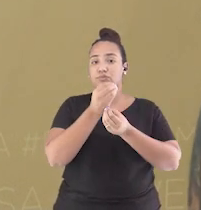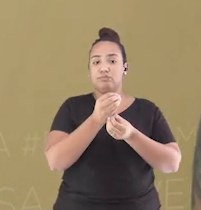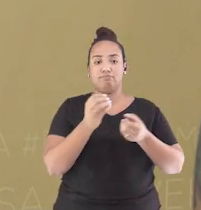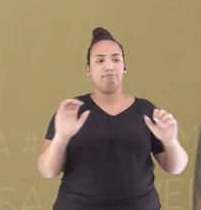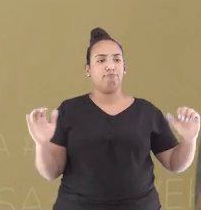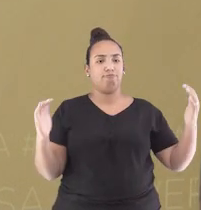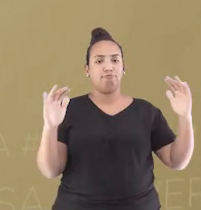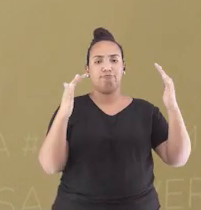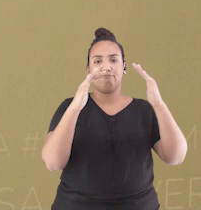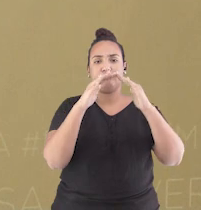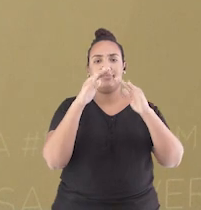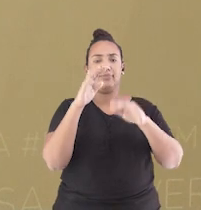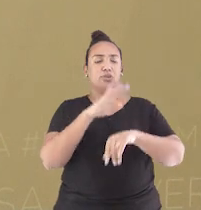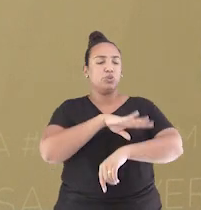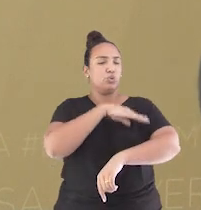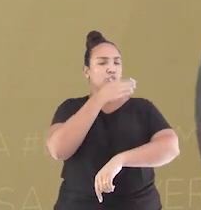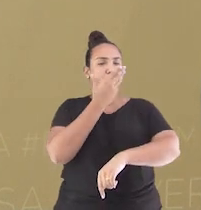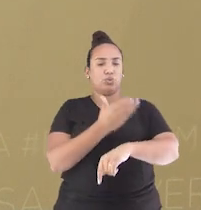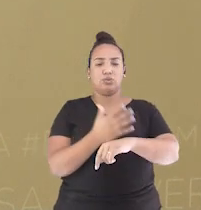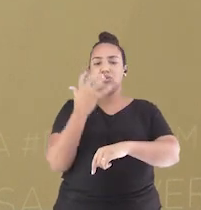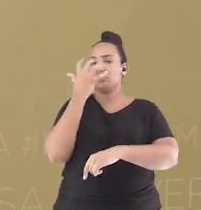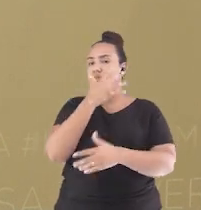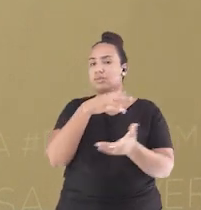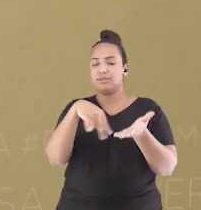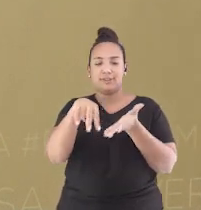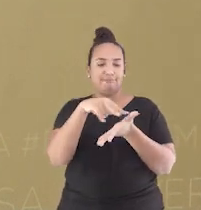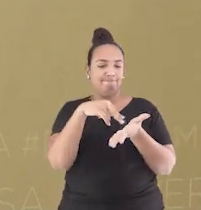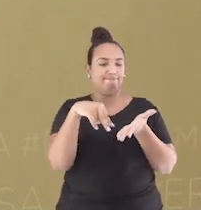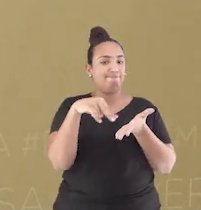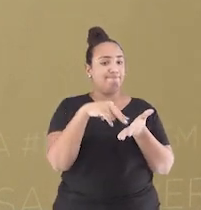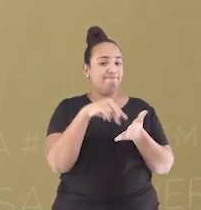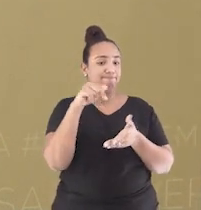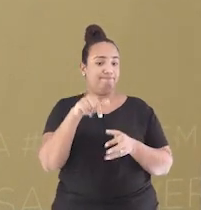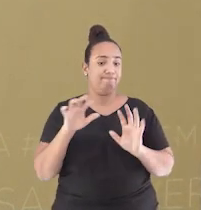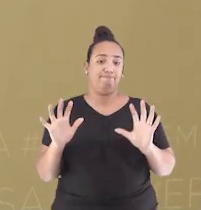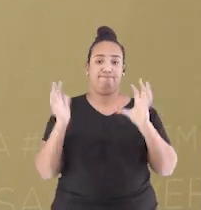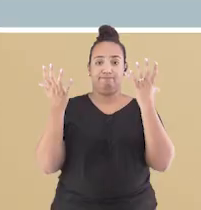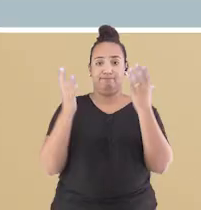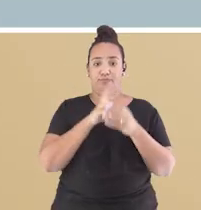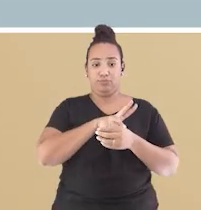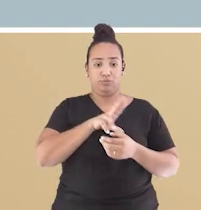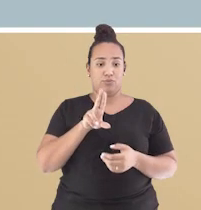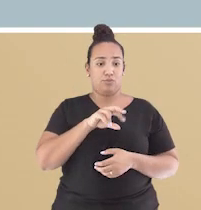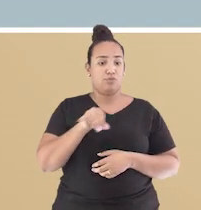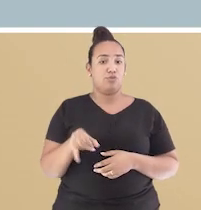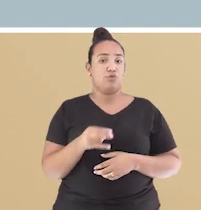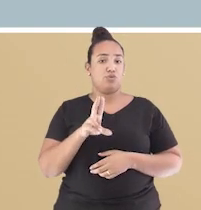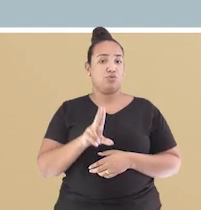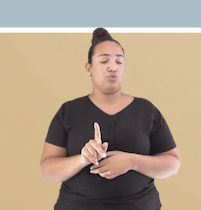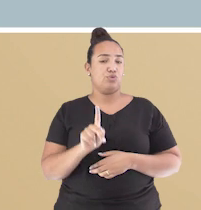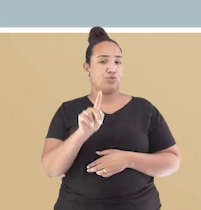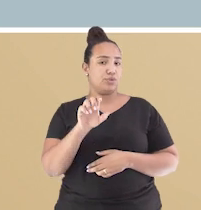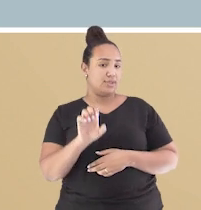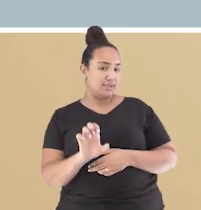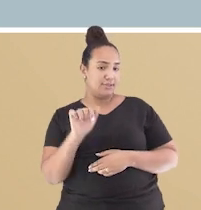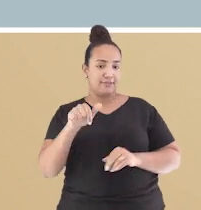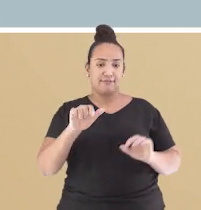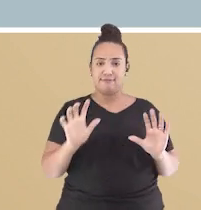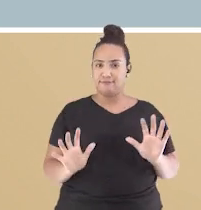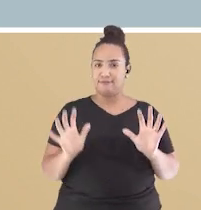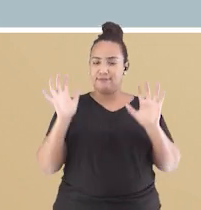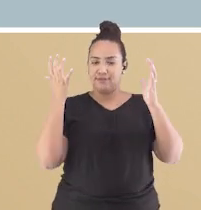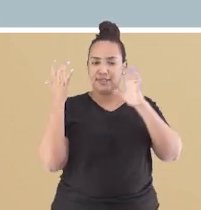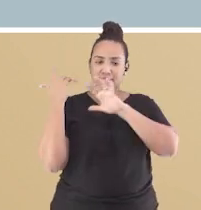eles se reuniam em barracões e passavam a noite inteira cantando, dançando e se divertindo. Essas festas eram chamadas de